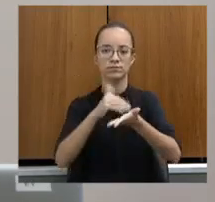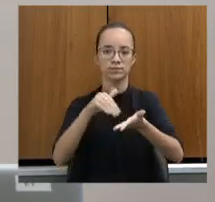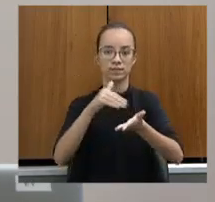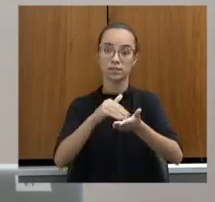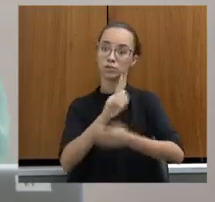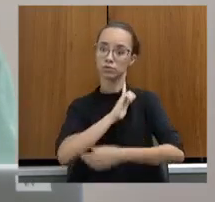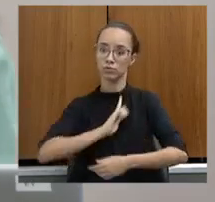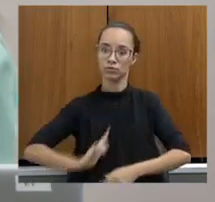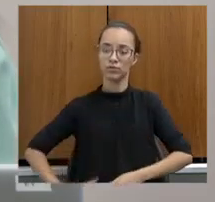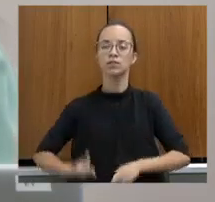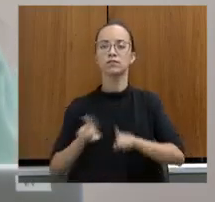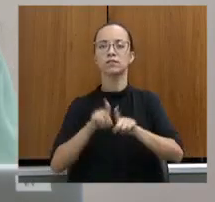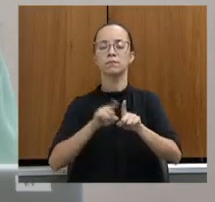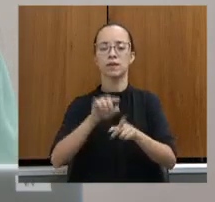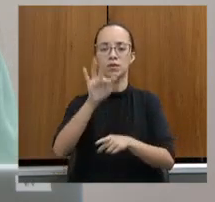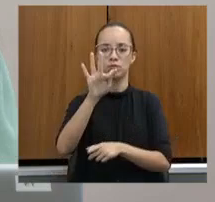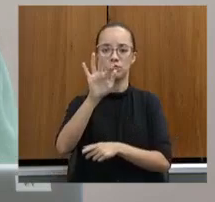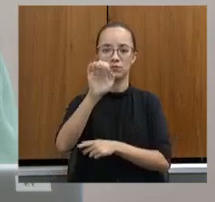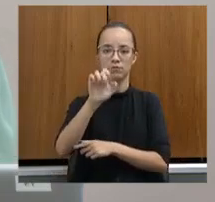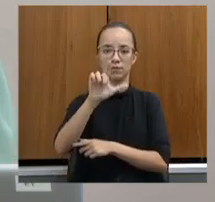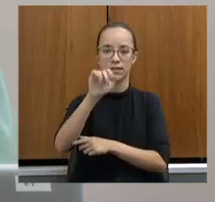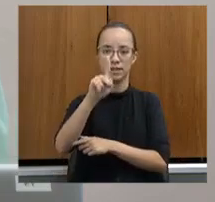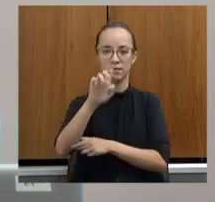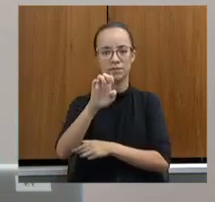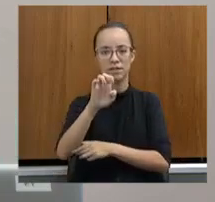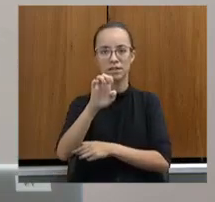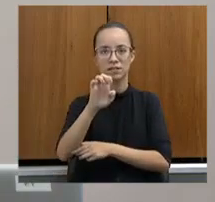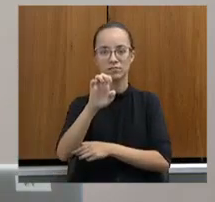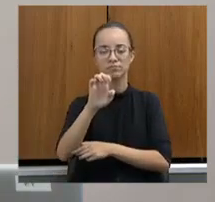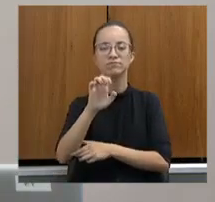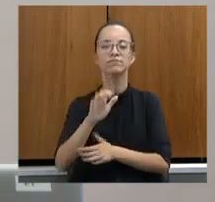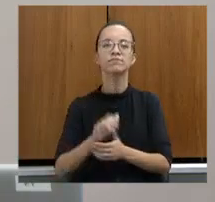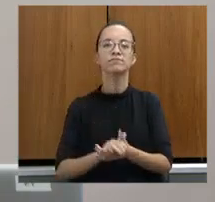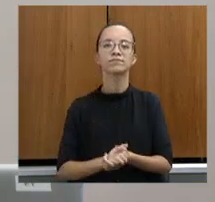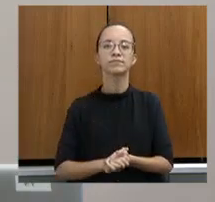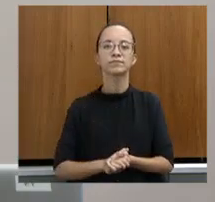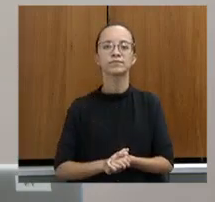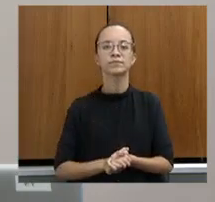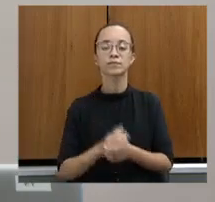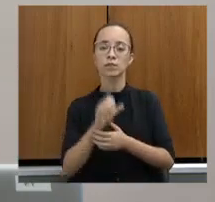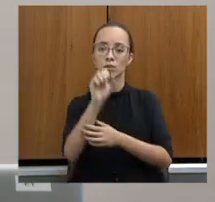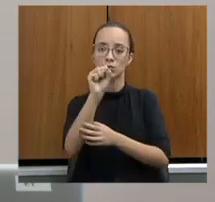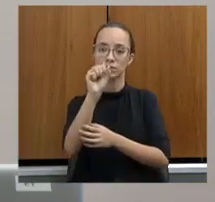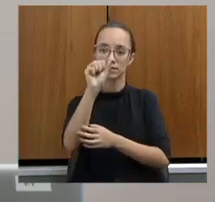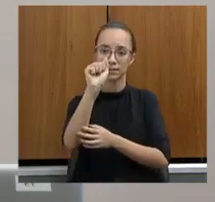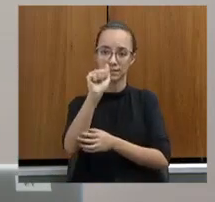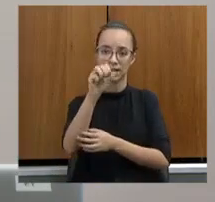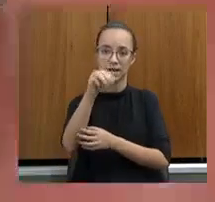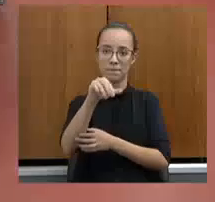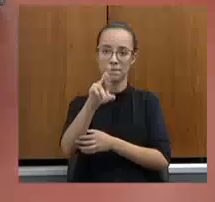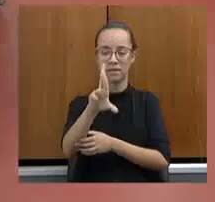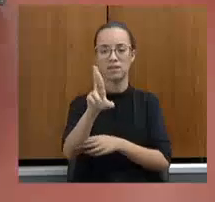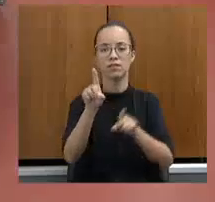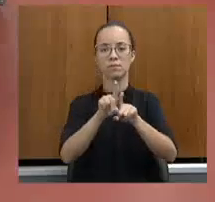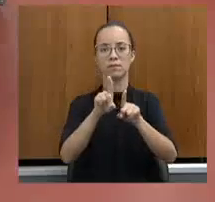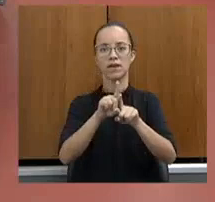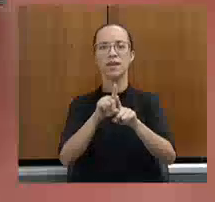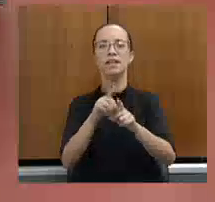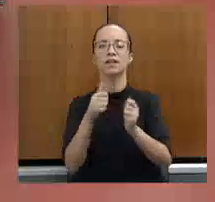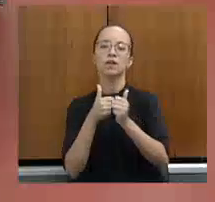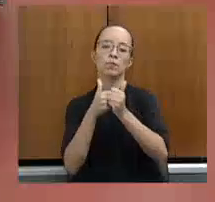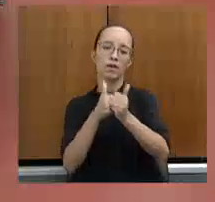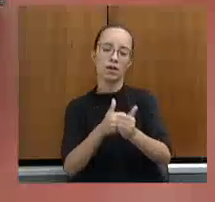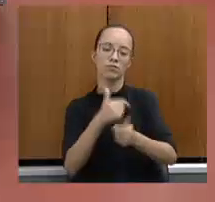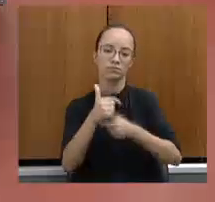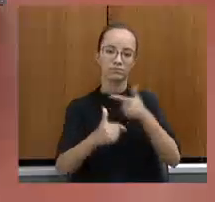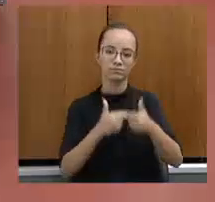de governo ou Felipe a gente chama ela bem pouquinho lá né Felipe Samir tá aqui acompanhando todo esse